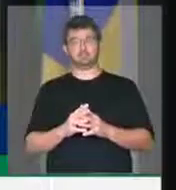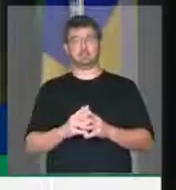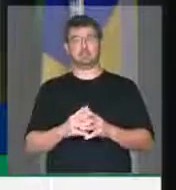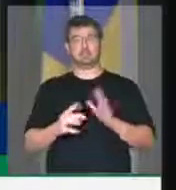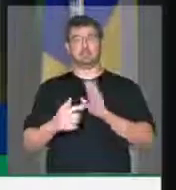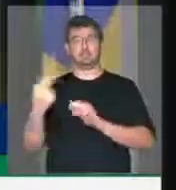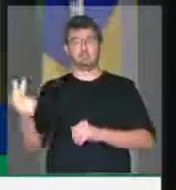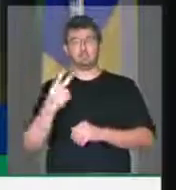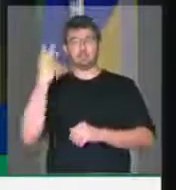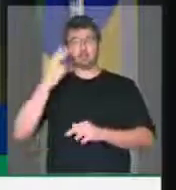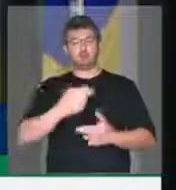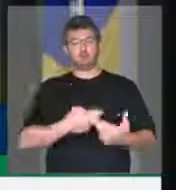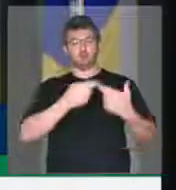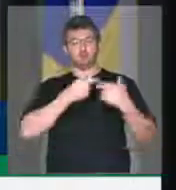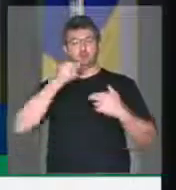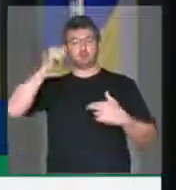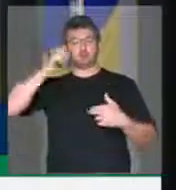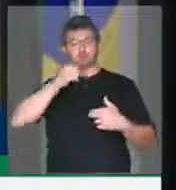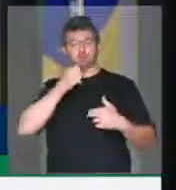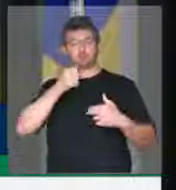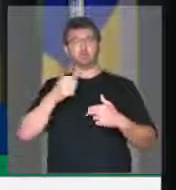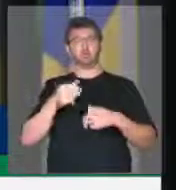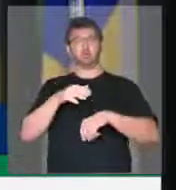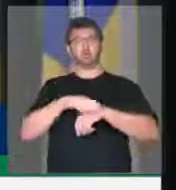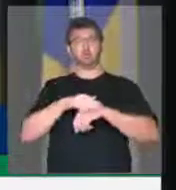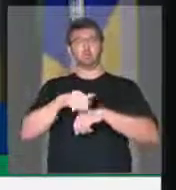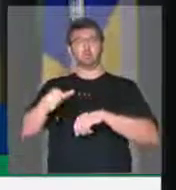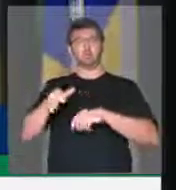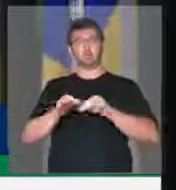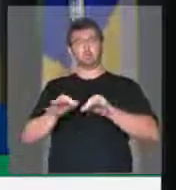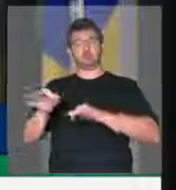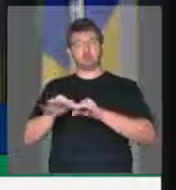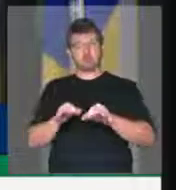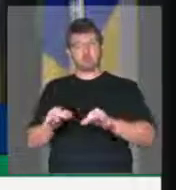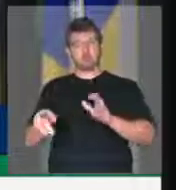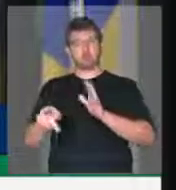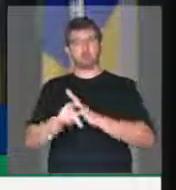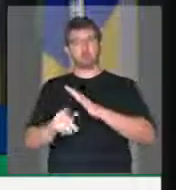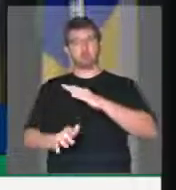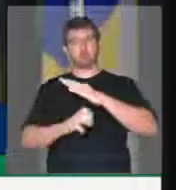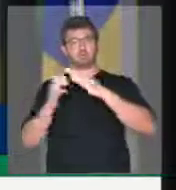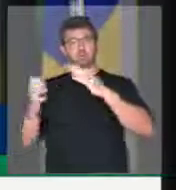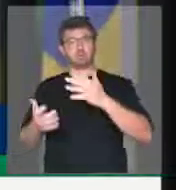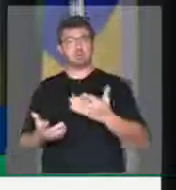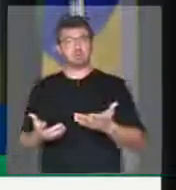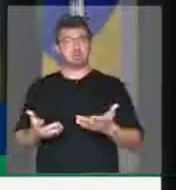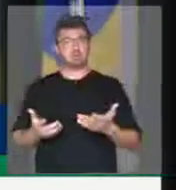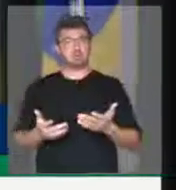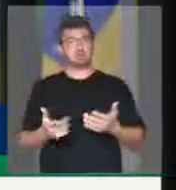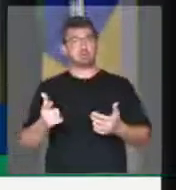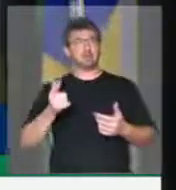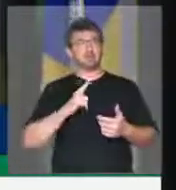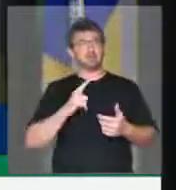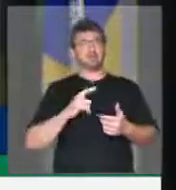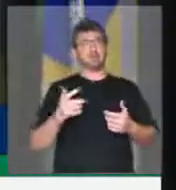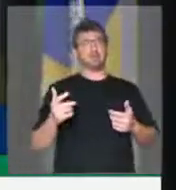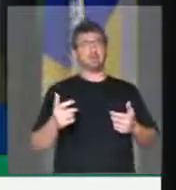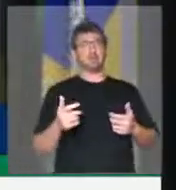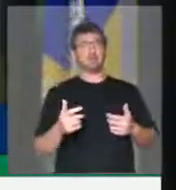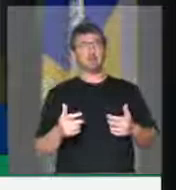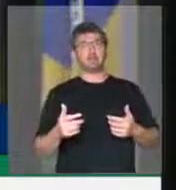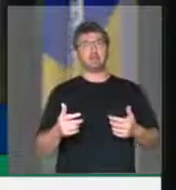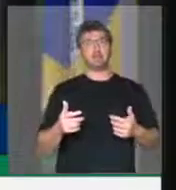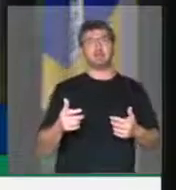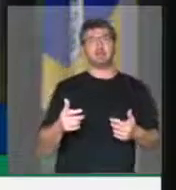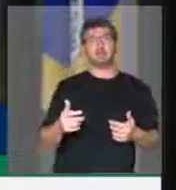da mulher no processo de direção de uma empresa que passou a ter, nesse momento, um caráter